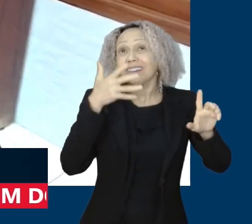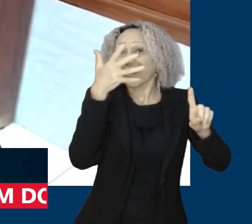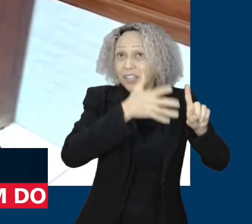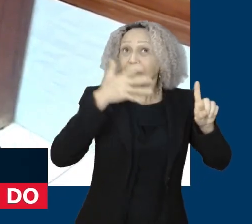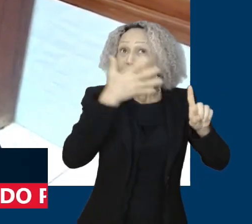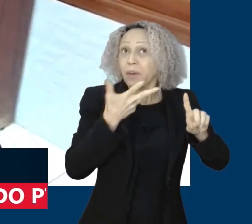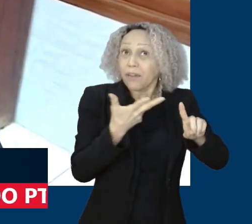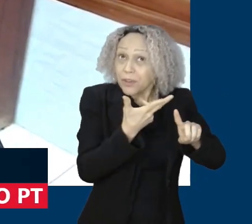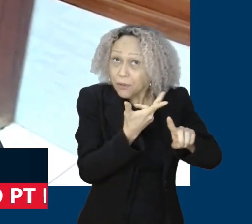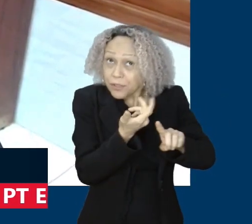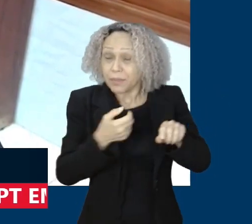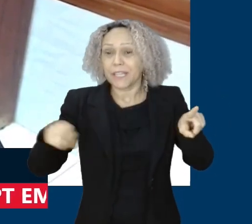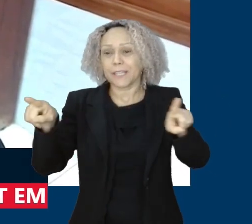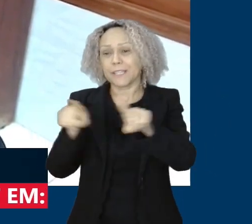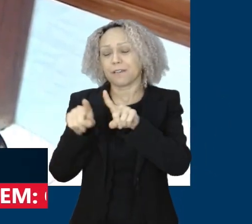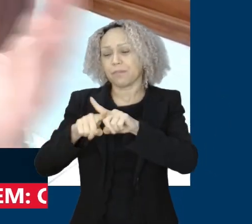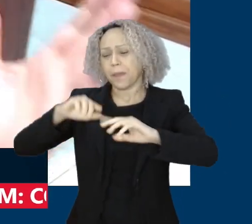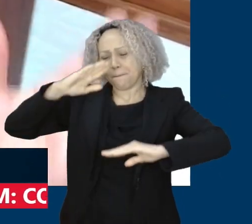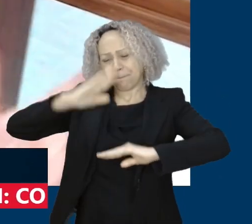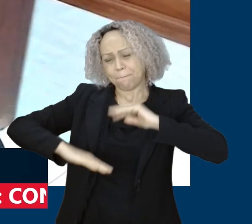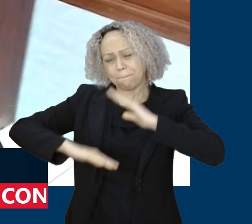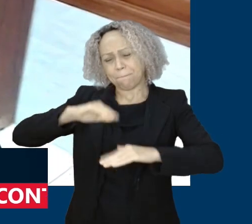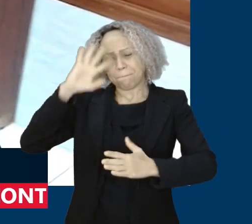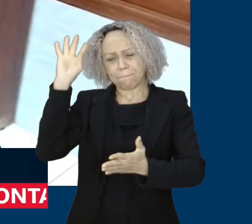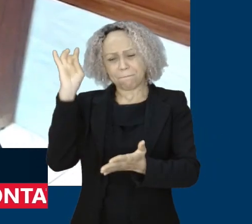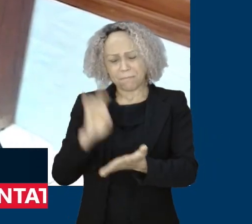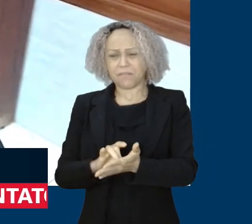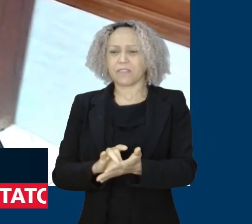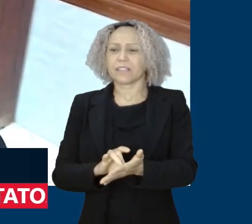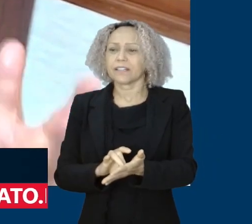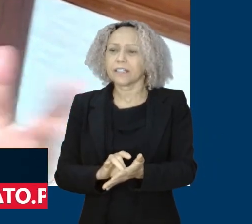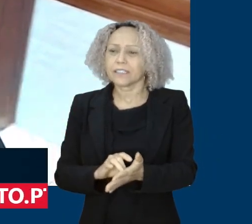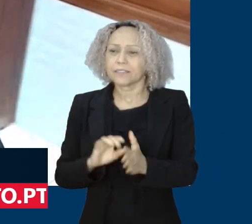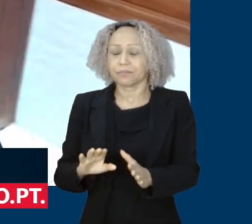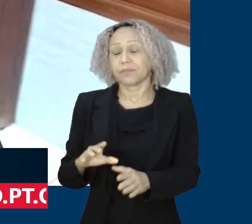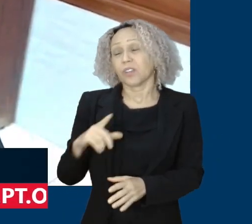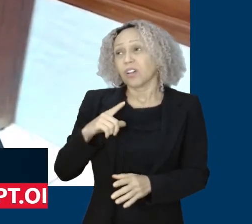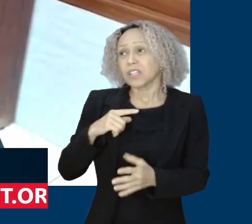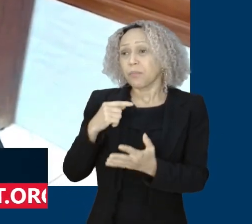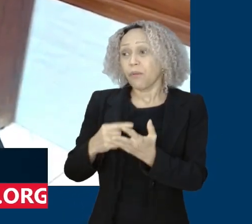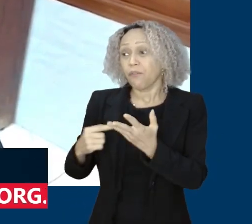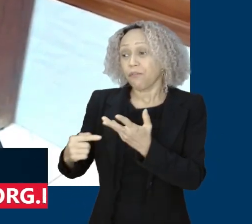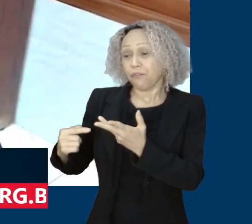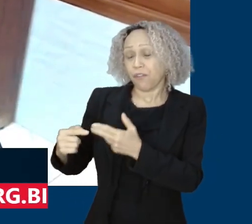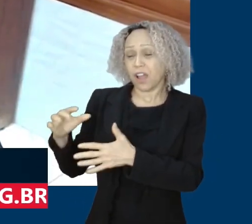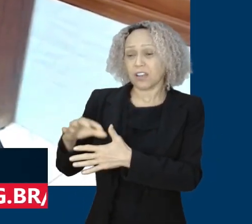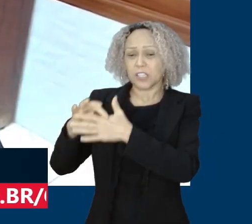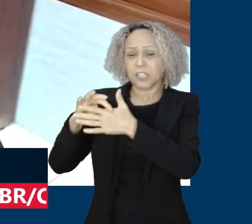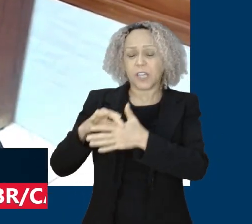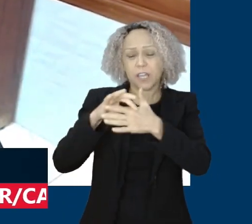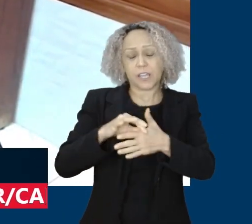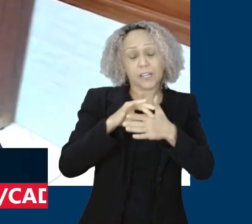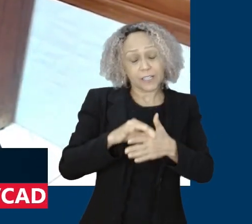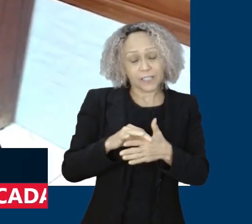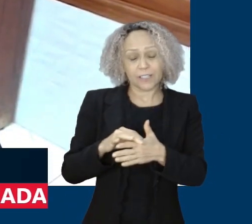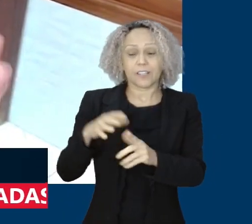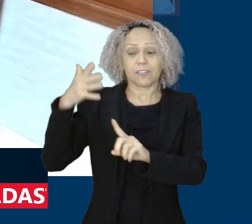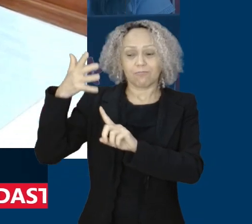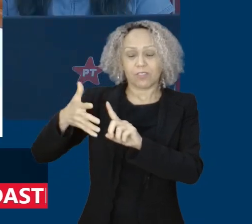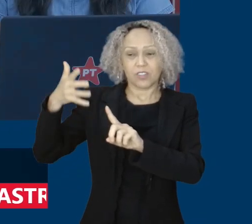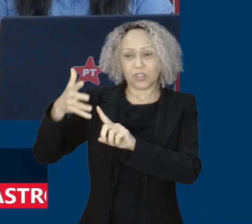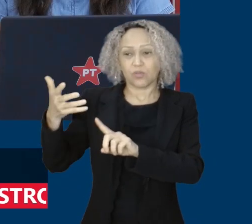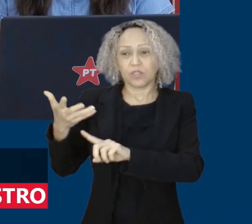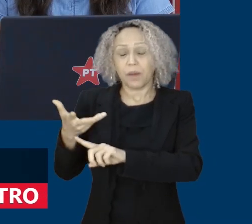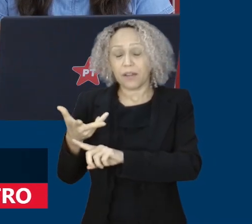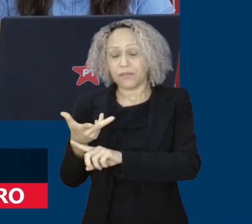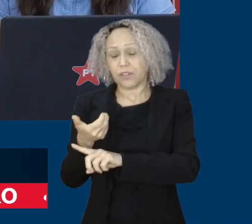hoje. Tivemos Mandela, tivemos Gandhi, tivemos Martin Luther King, e temos Lula também como grande jogador. Ninguém tem